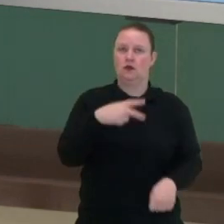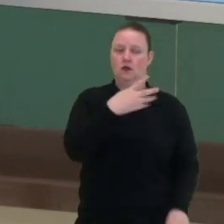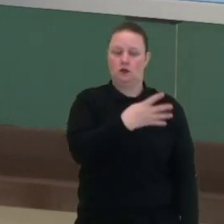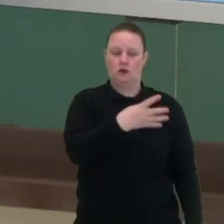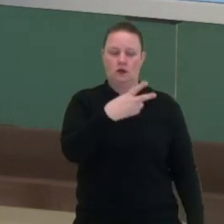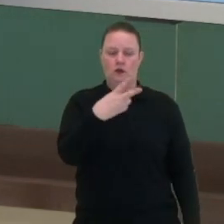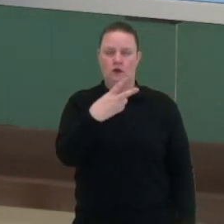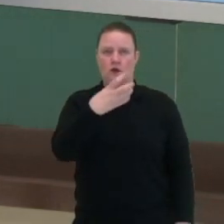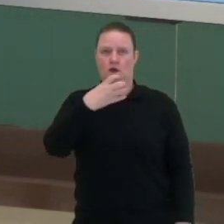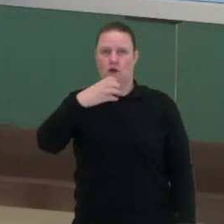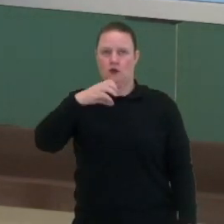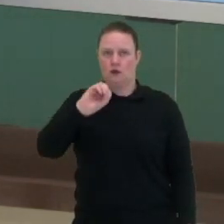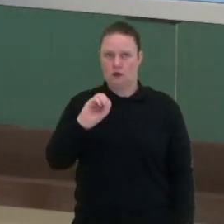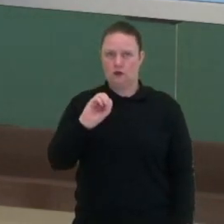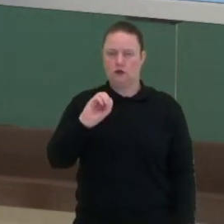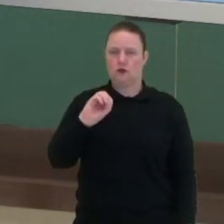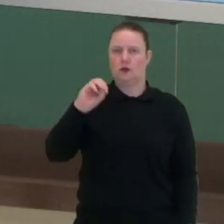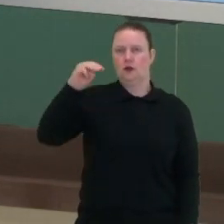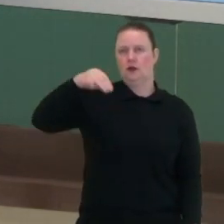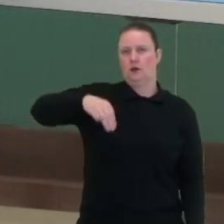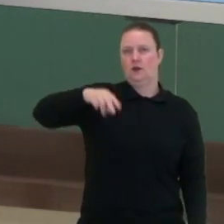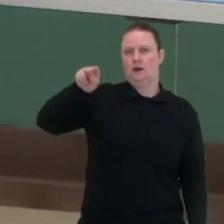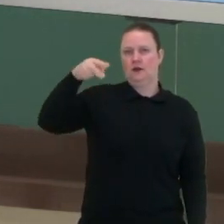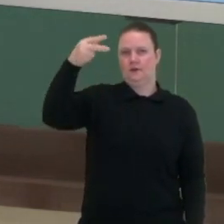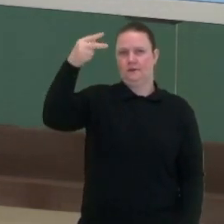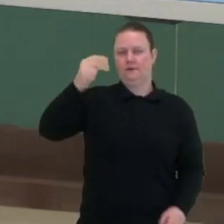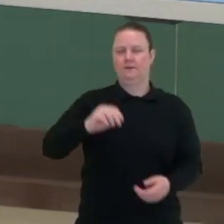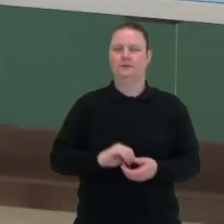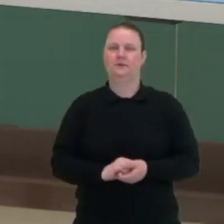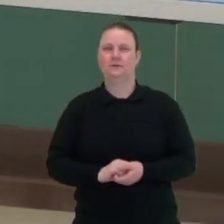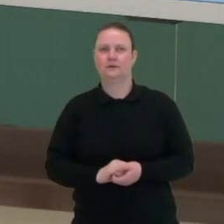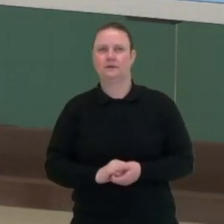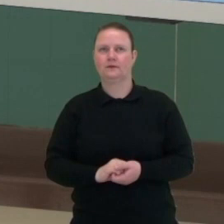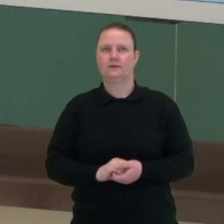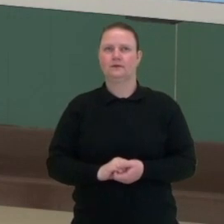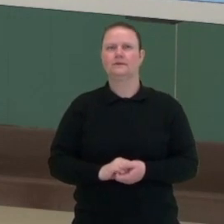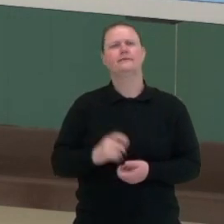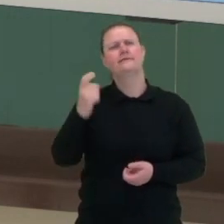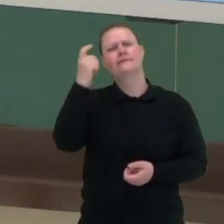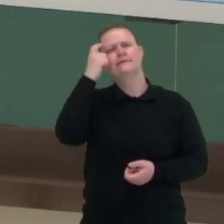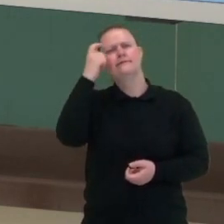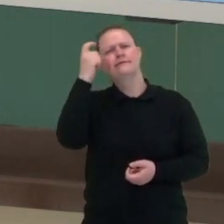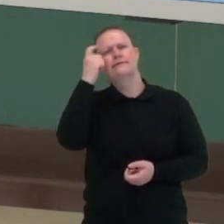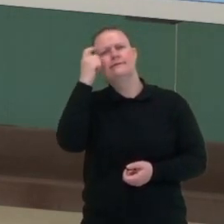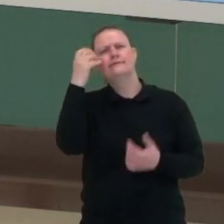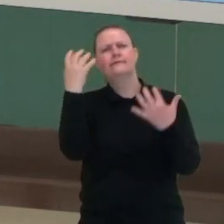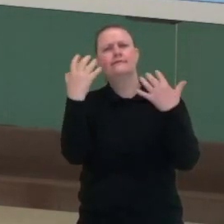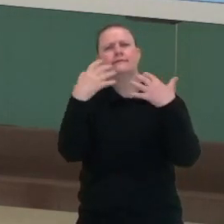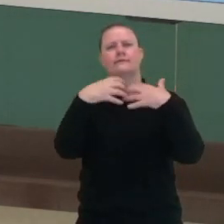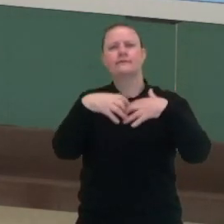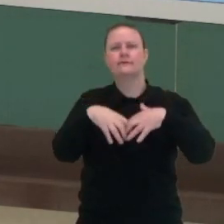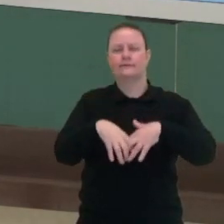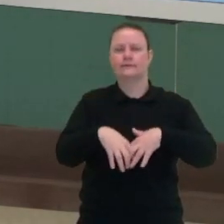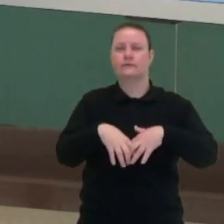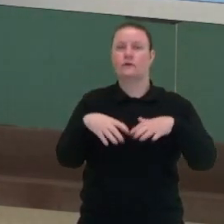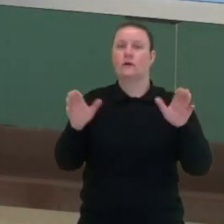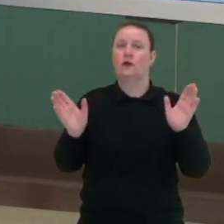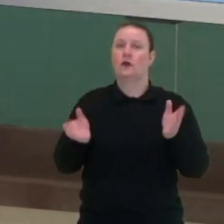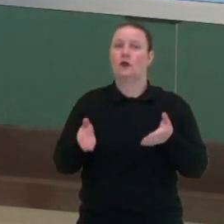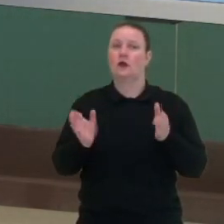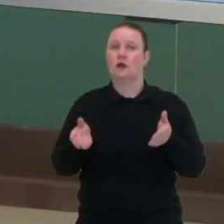420 metros quadrados, ok? Bom, vamos então pensar um pouquinho